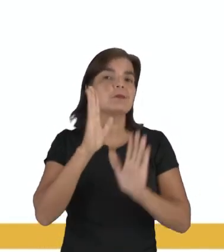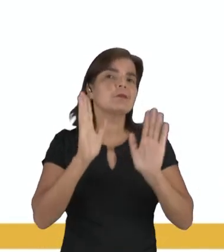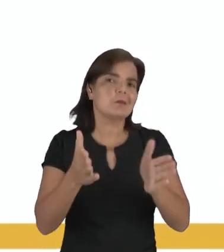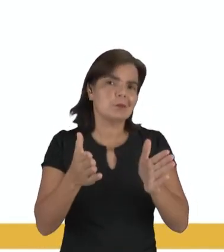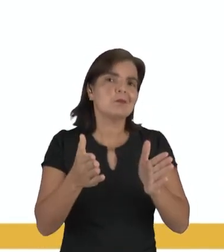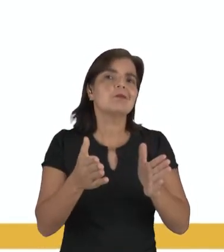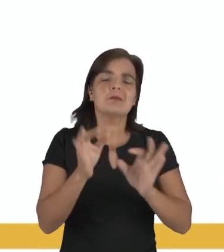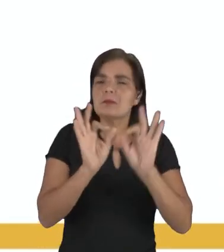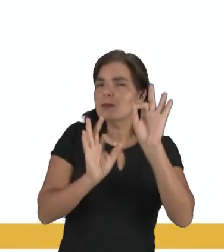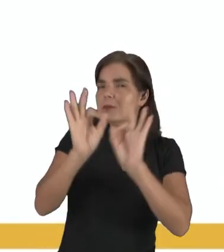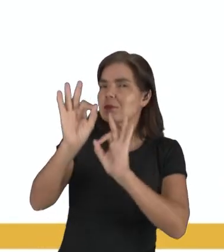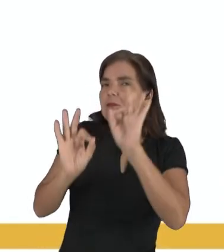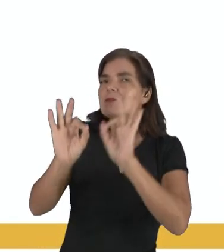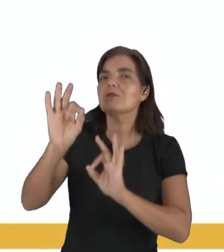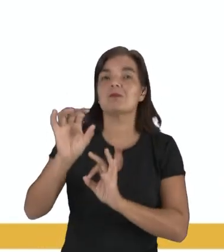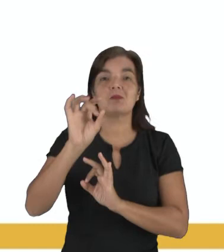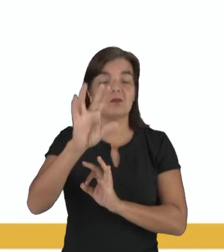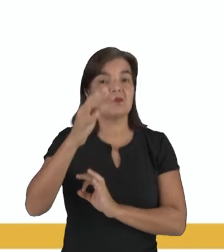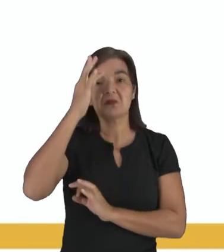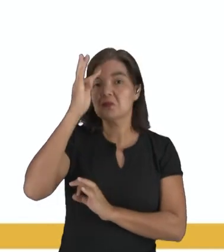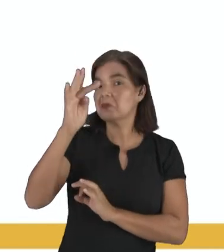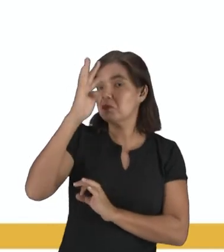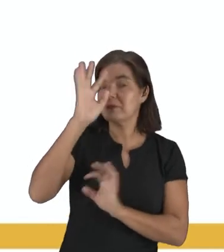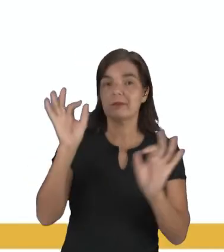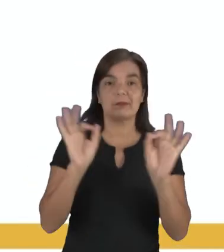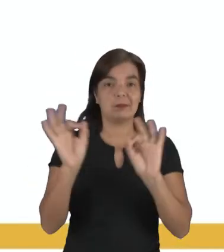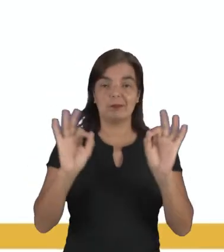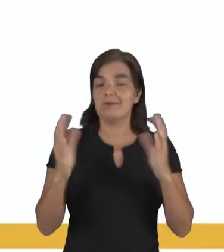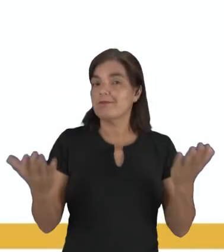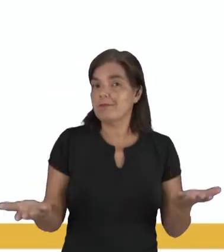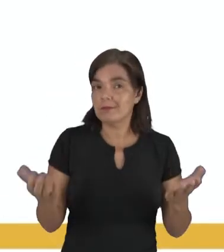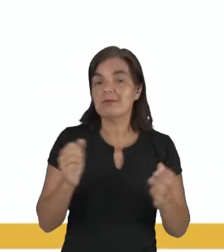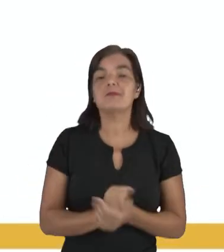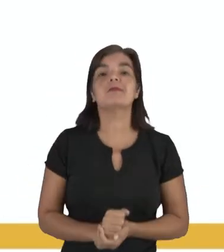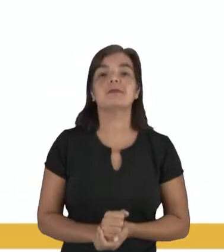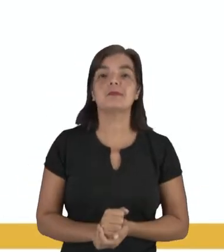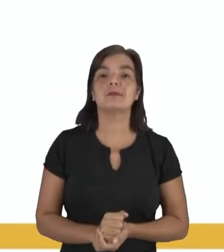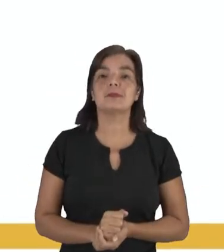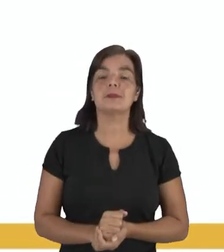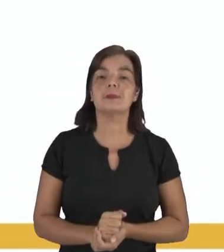já vem muito mais organizado, não eram somente teorias fundamentadas